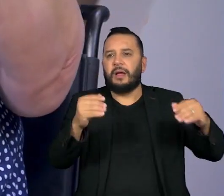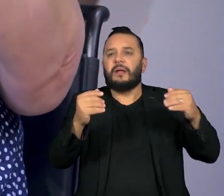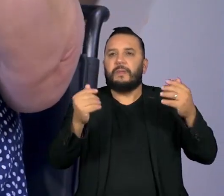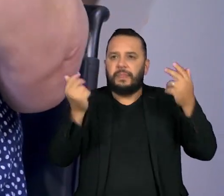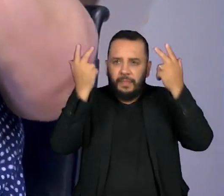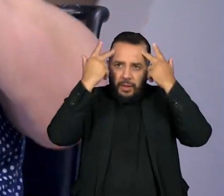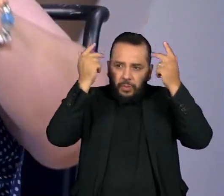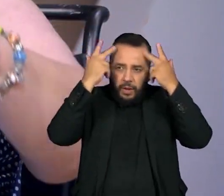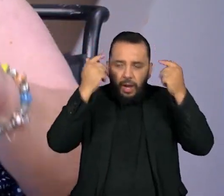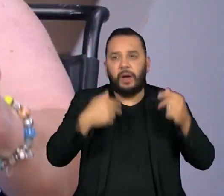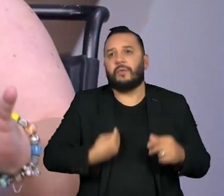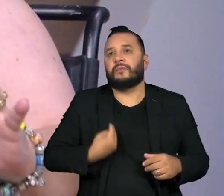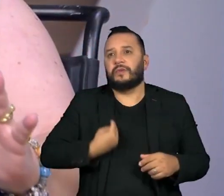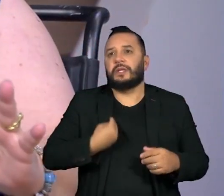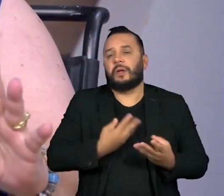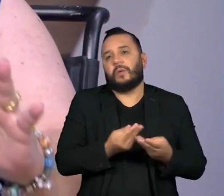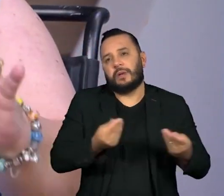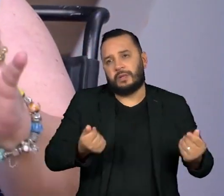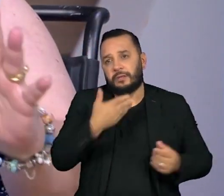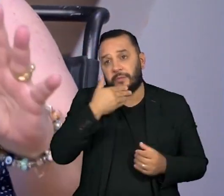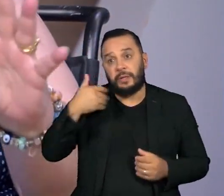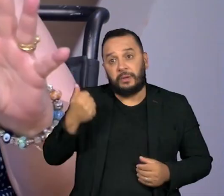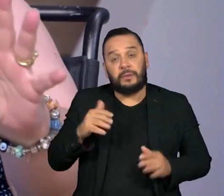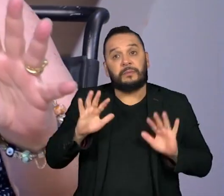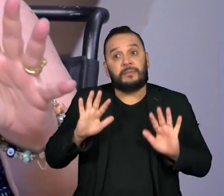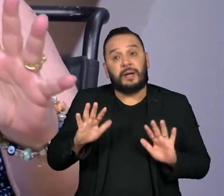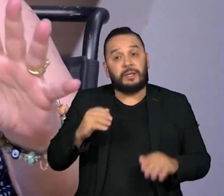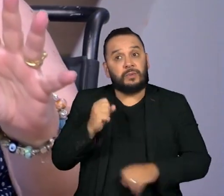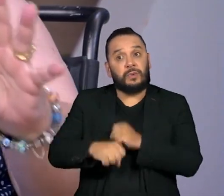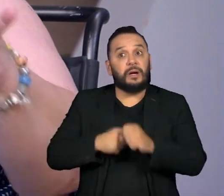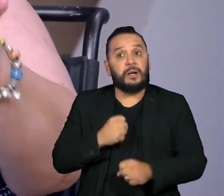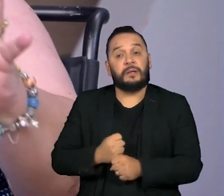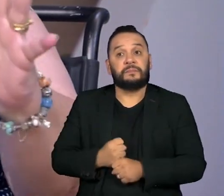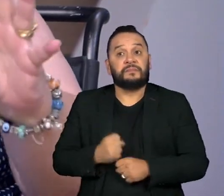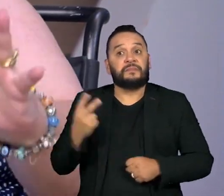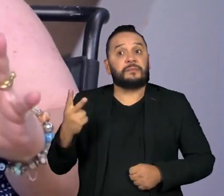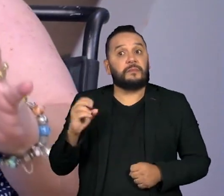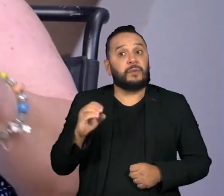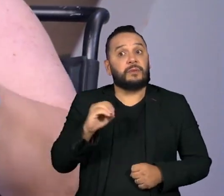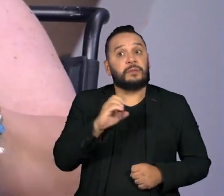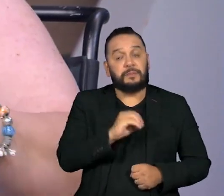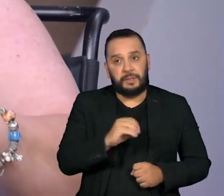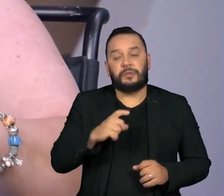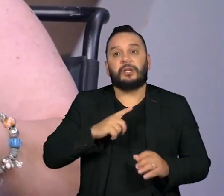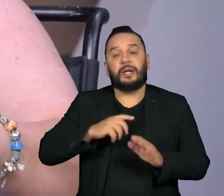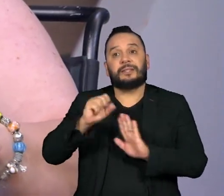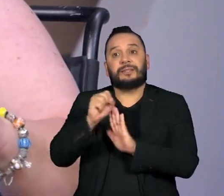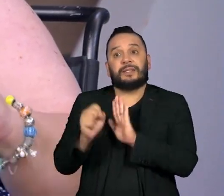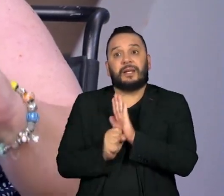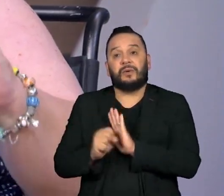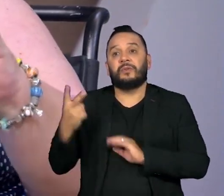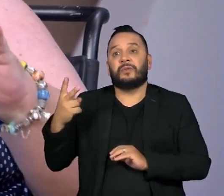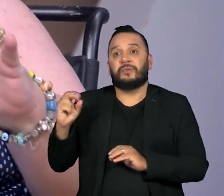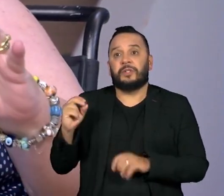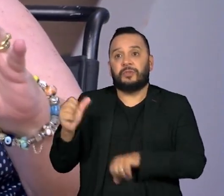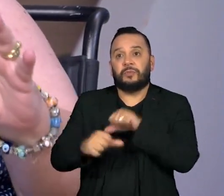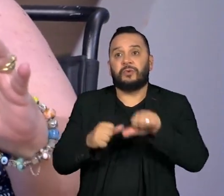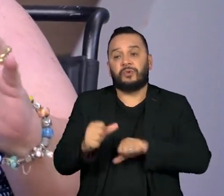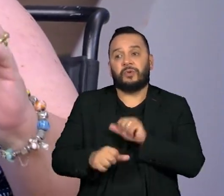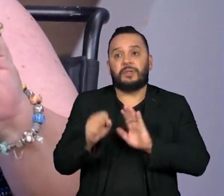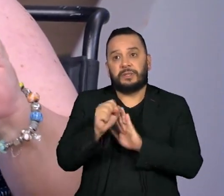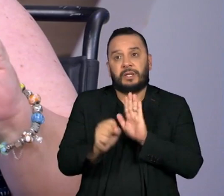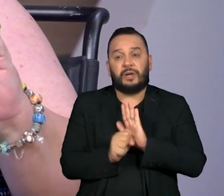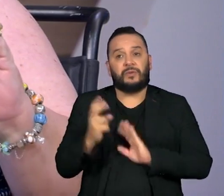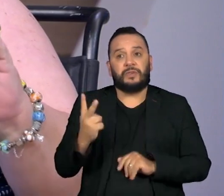melhorava a qualidade de vida. Só que nós chegamos no ponto em 2000, na mudança do século XX para o XXI, já não